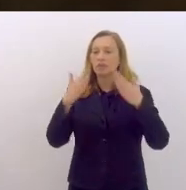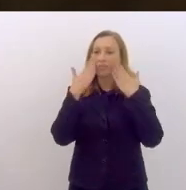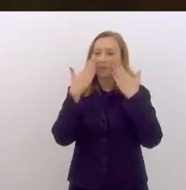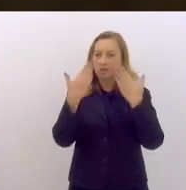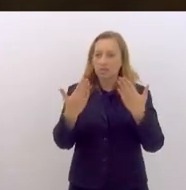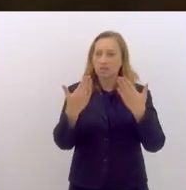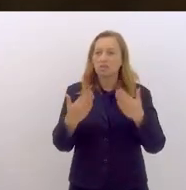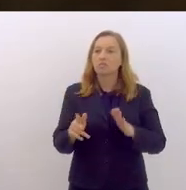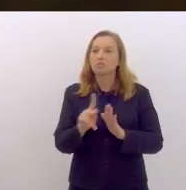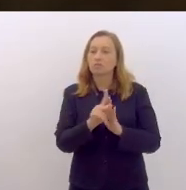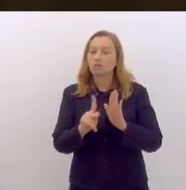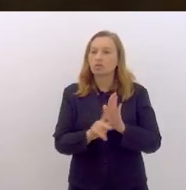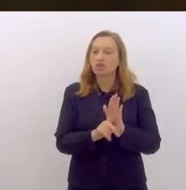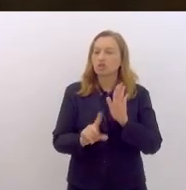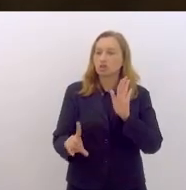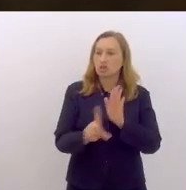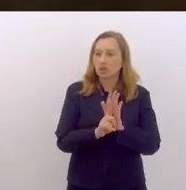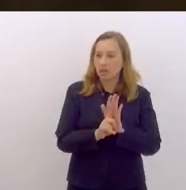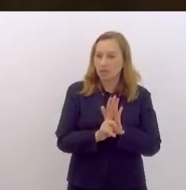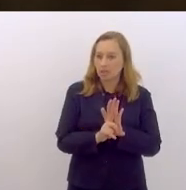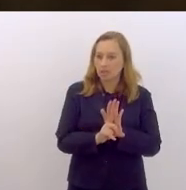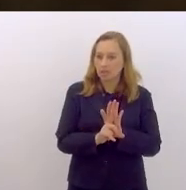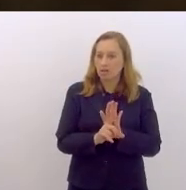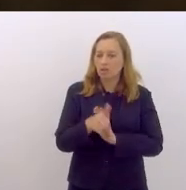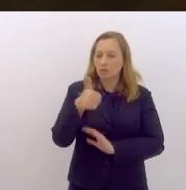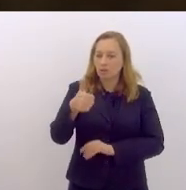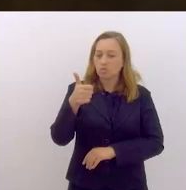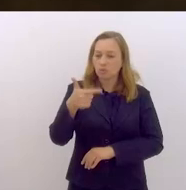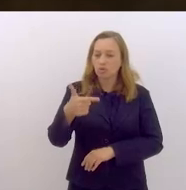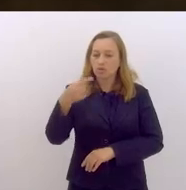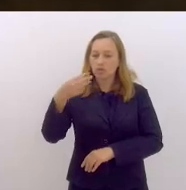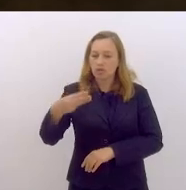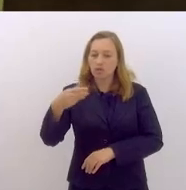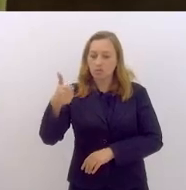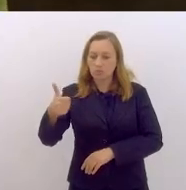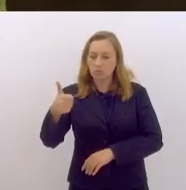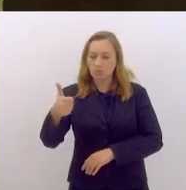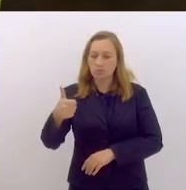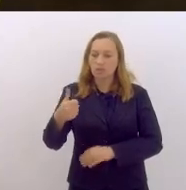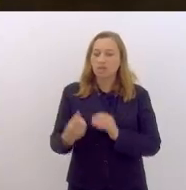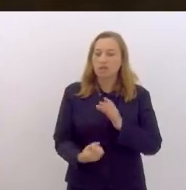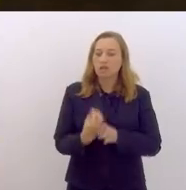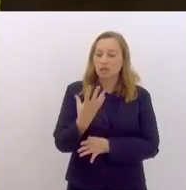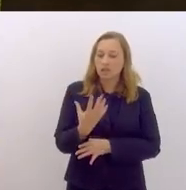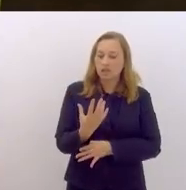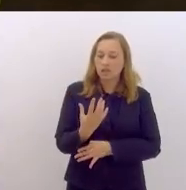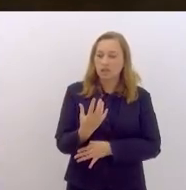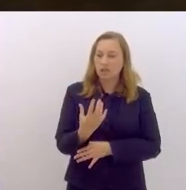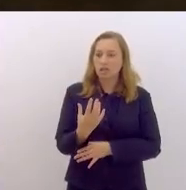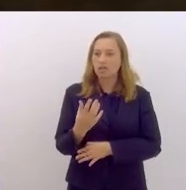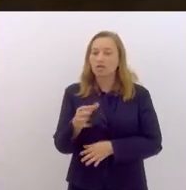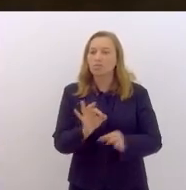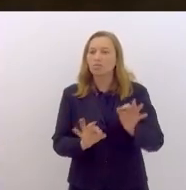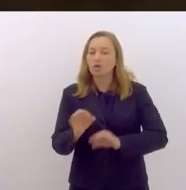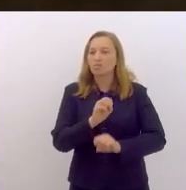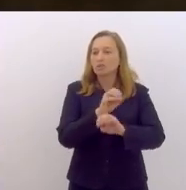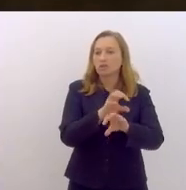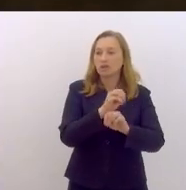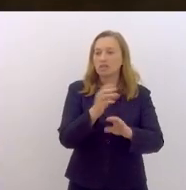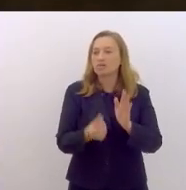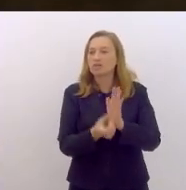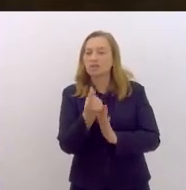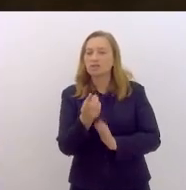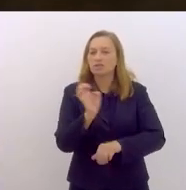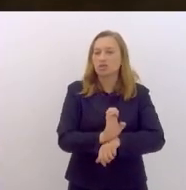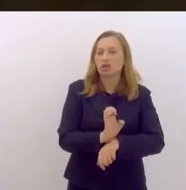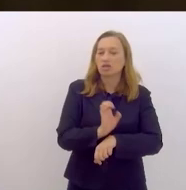apresentadas ao projeto de lei 1231, que cria que dispõe sobre o Programa de Educação Financeira no âmbito